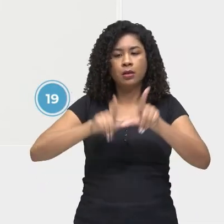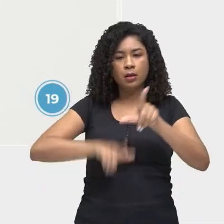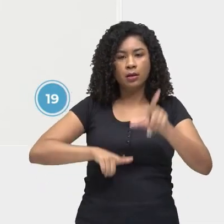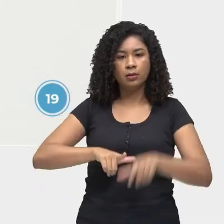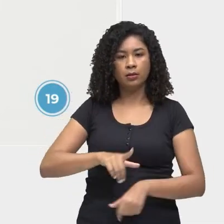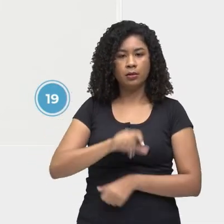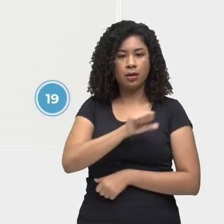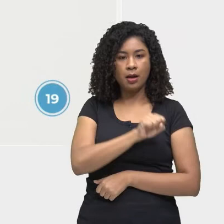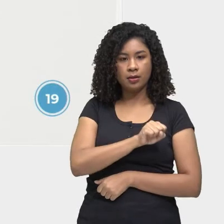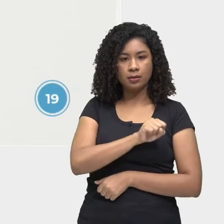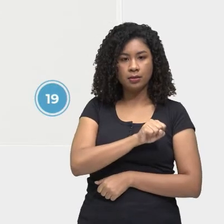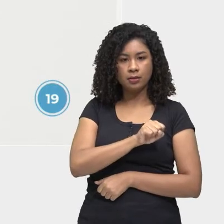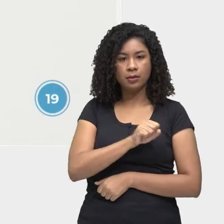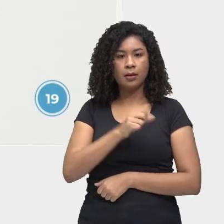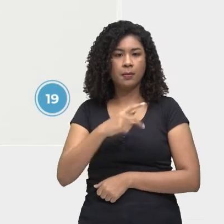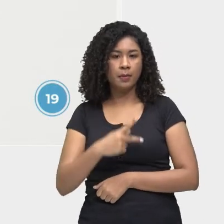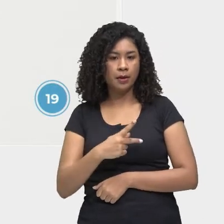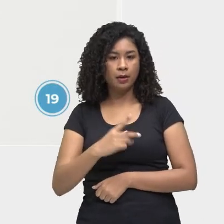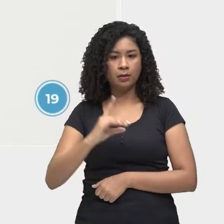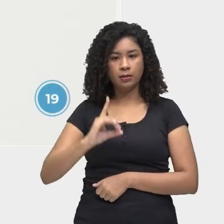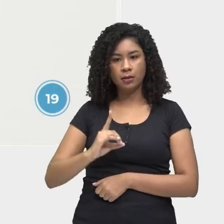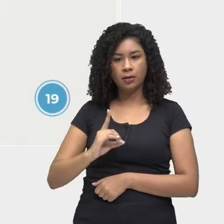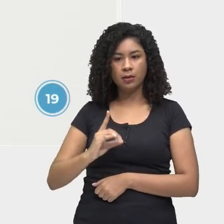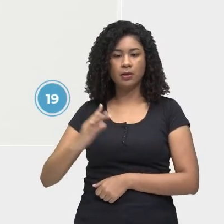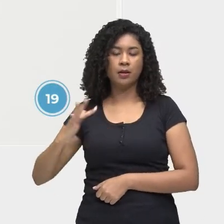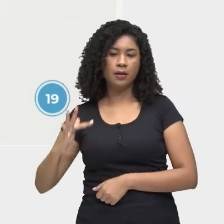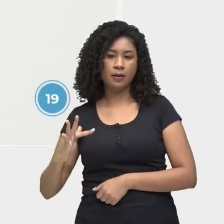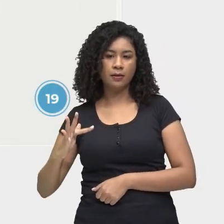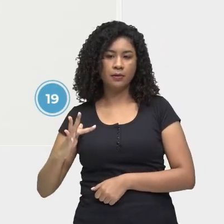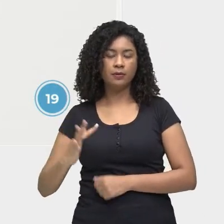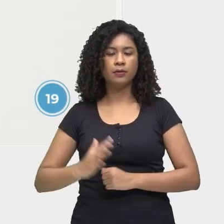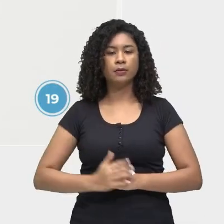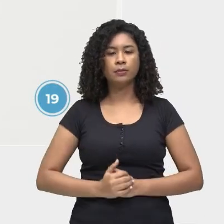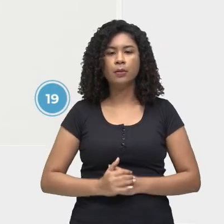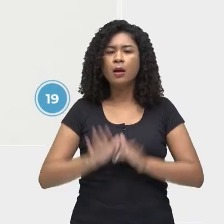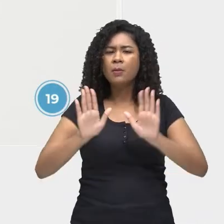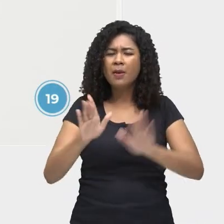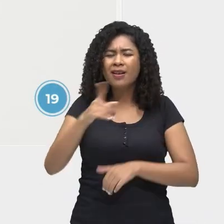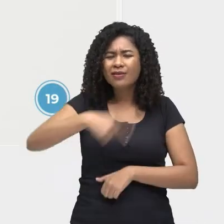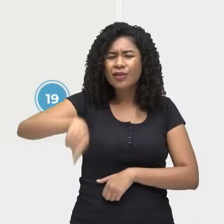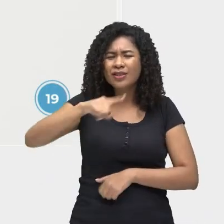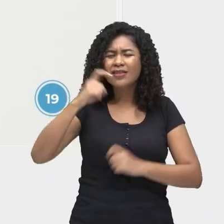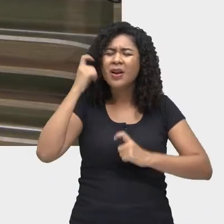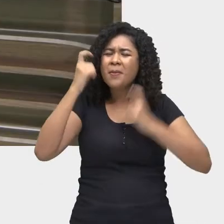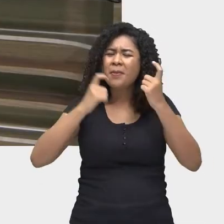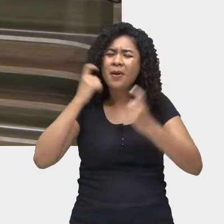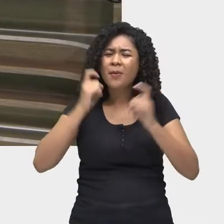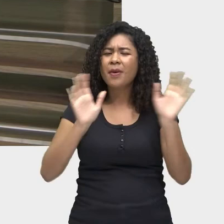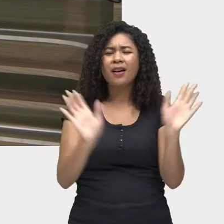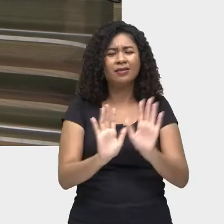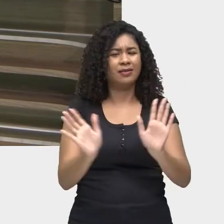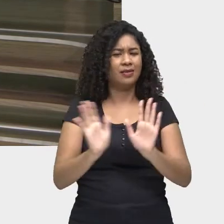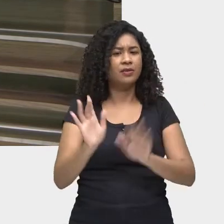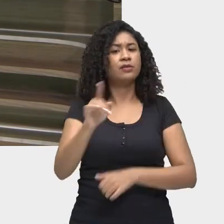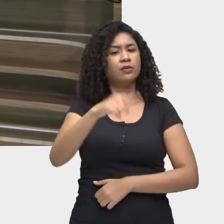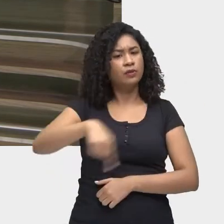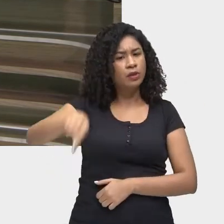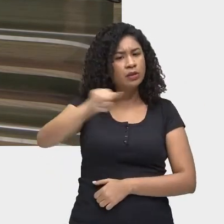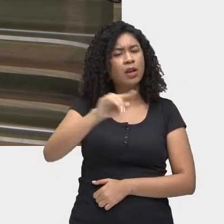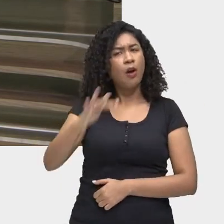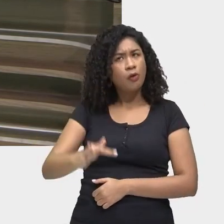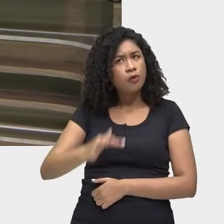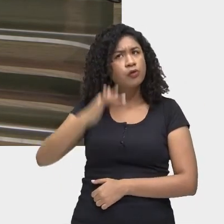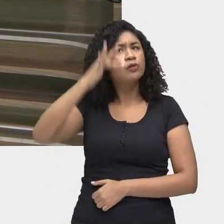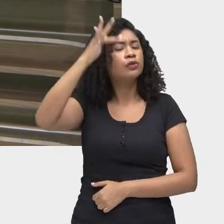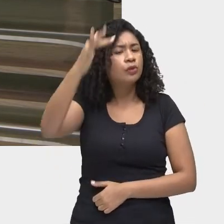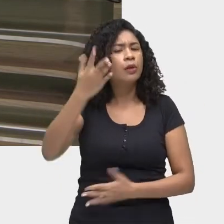letras minúsculas S, P, D, F. Não se preocupem que esse assunto vocês entenderão